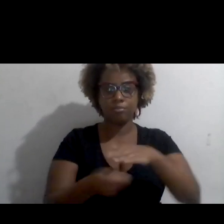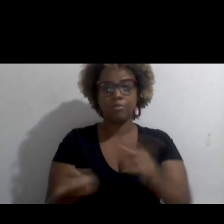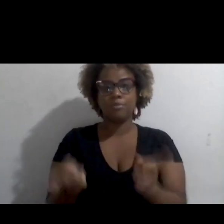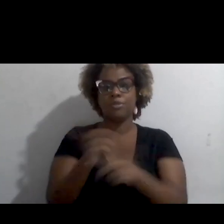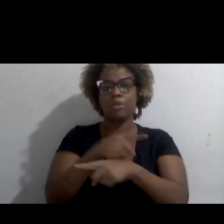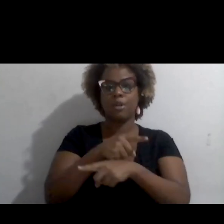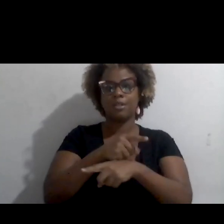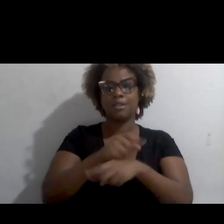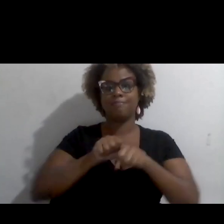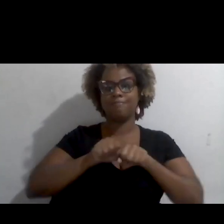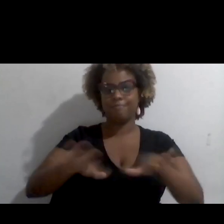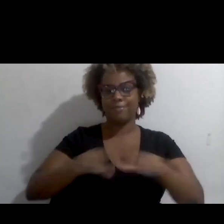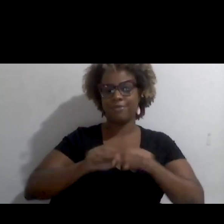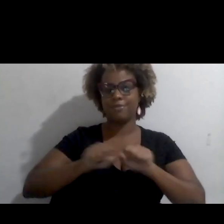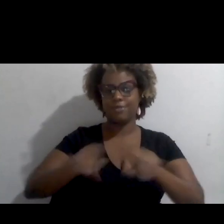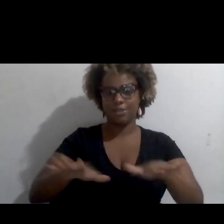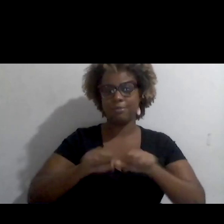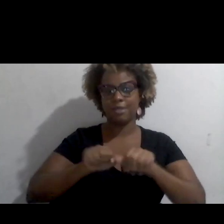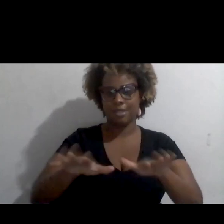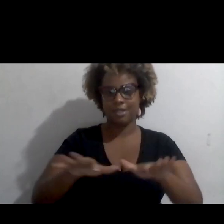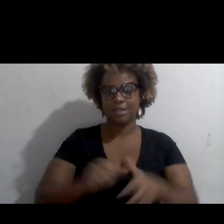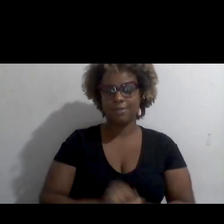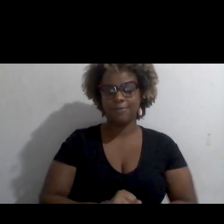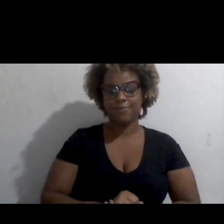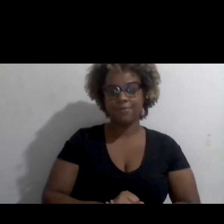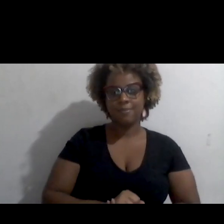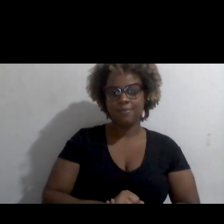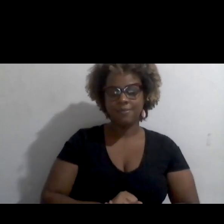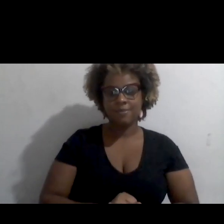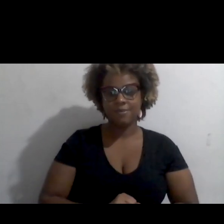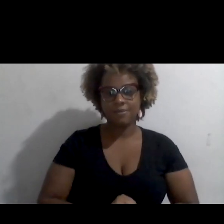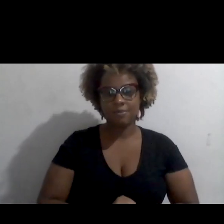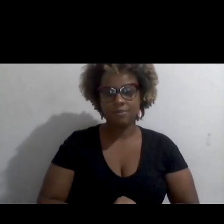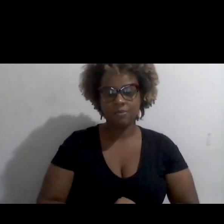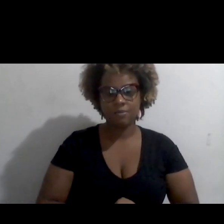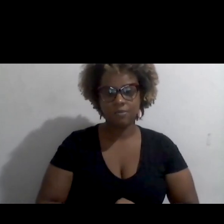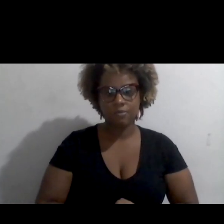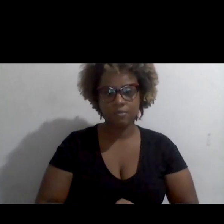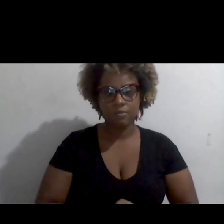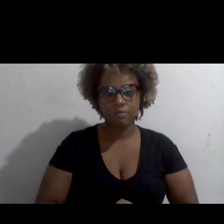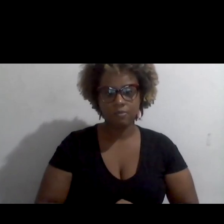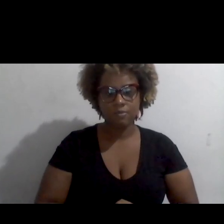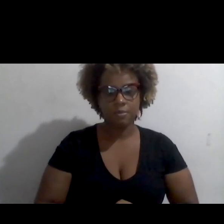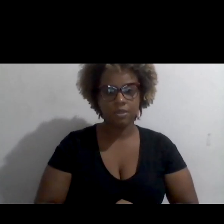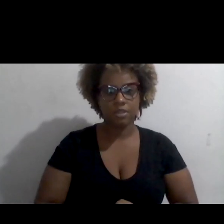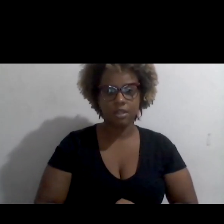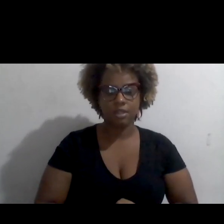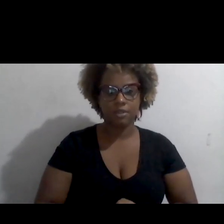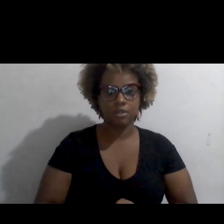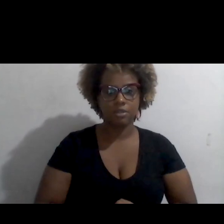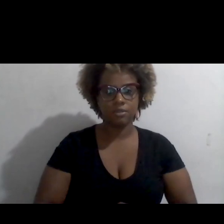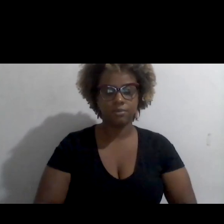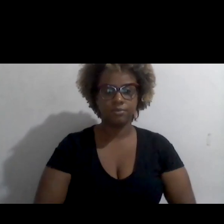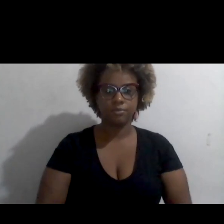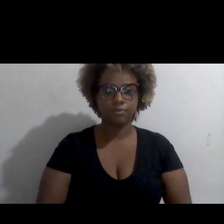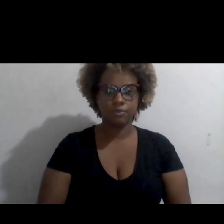que o balé ele faz parte da política pública de cultura. Quando não dá dinheiro para o balé produzir, a gente é despesa.